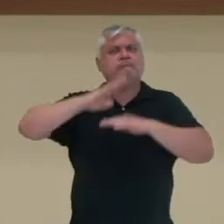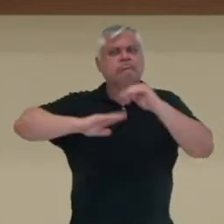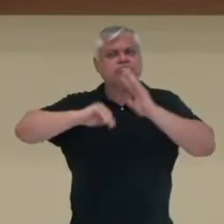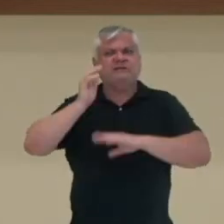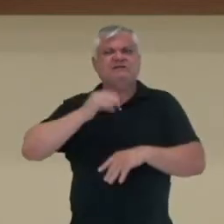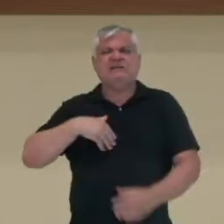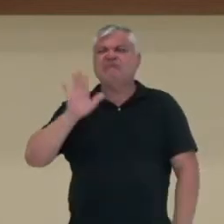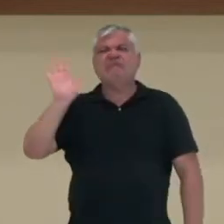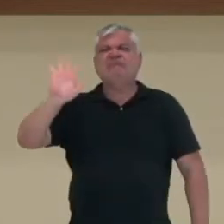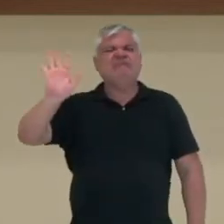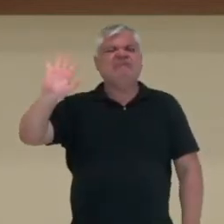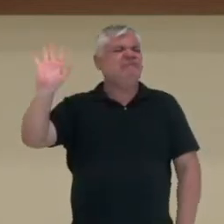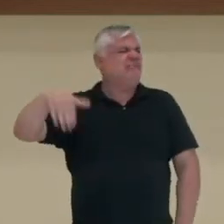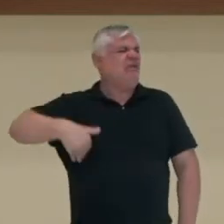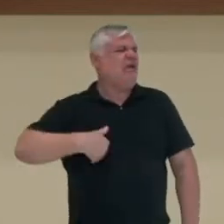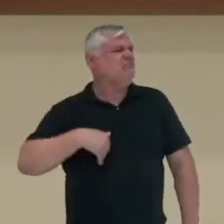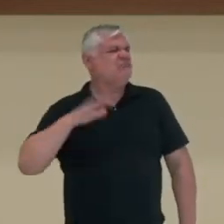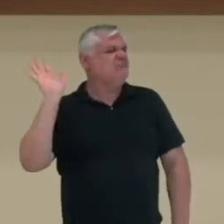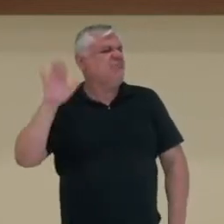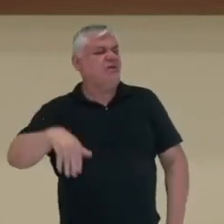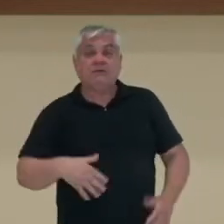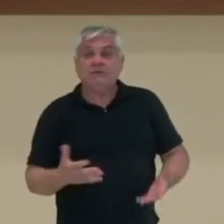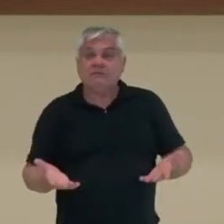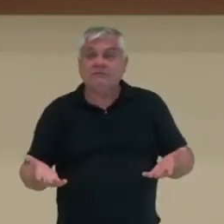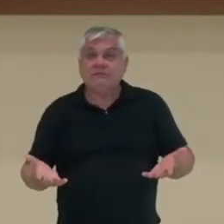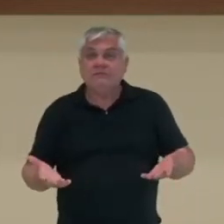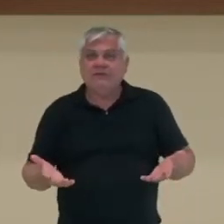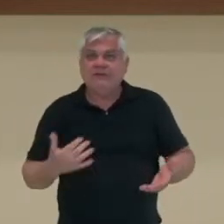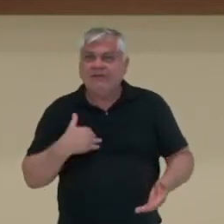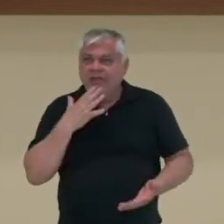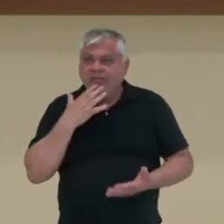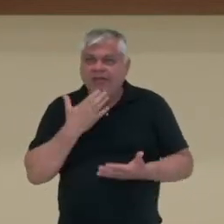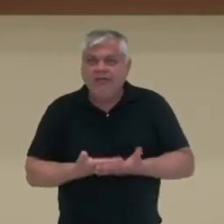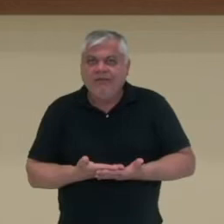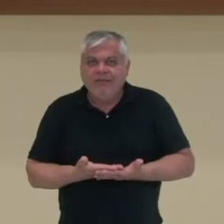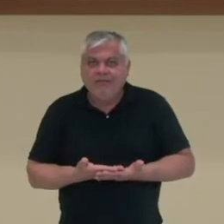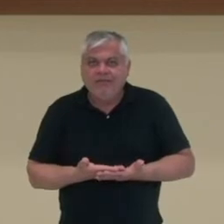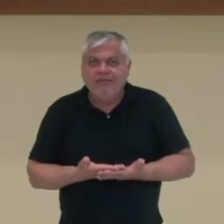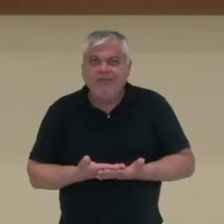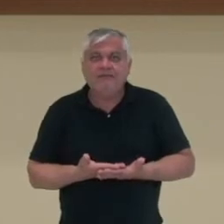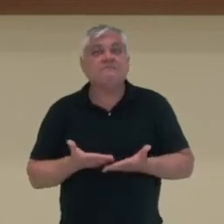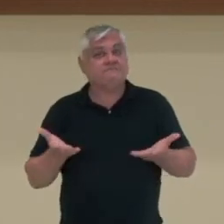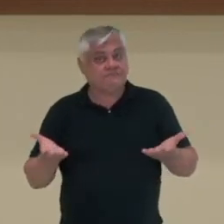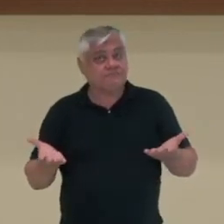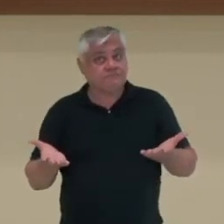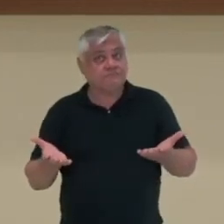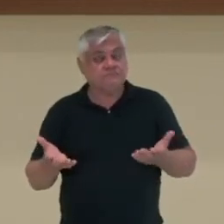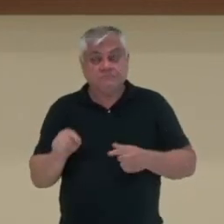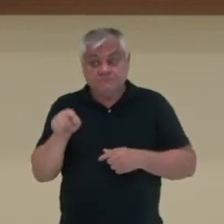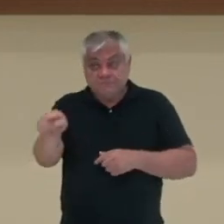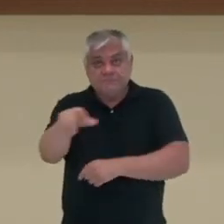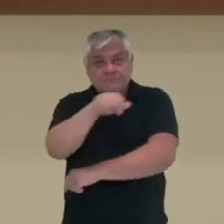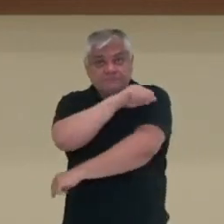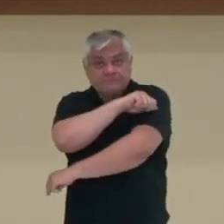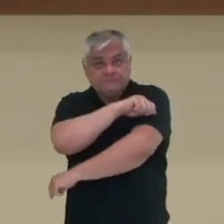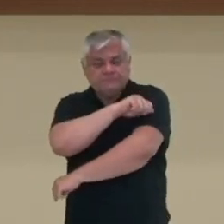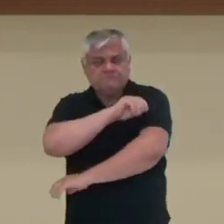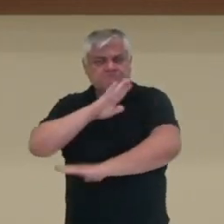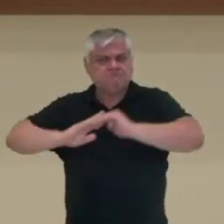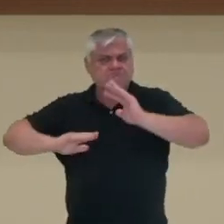diz, eu não quero isso para a minha vida. E a gente fica... Este artista autodidata,